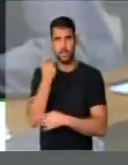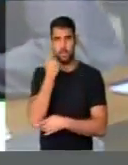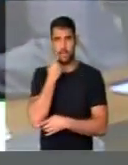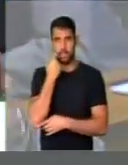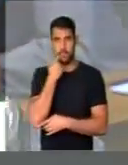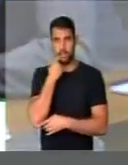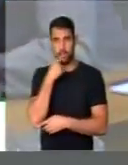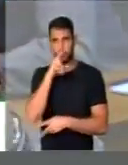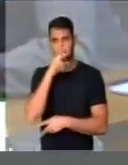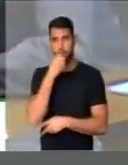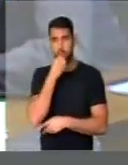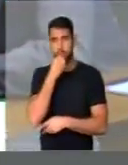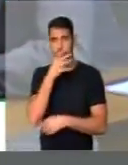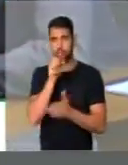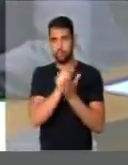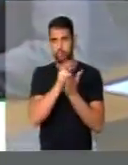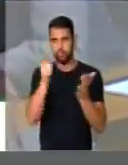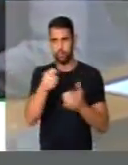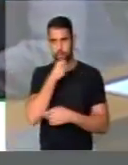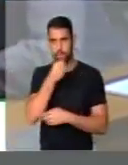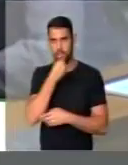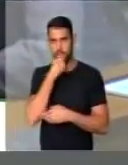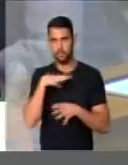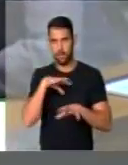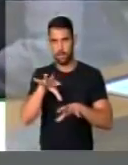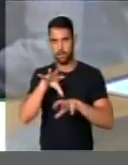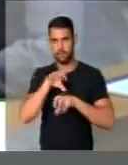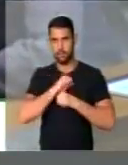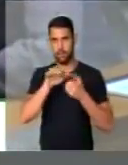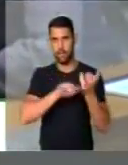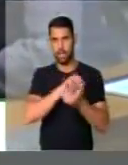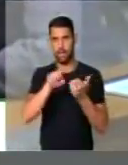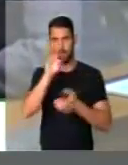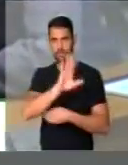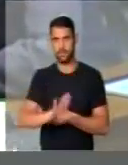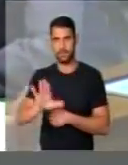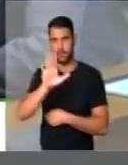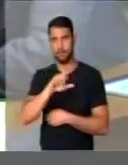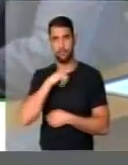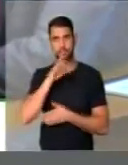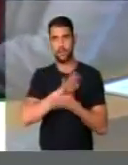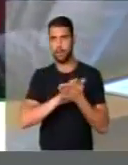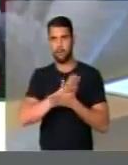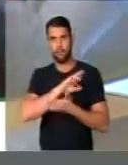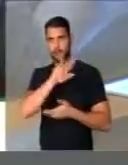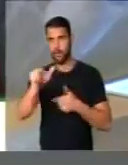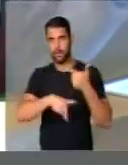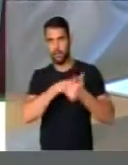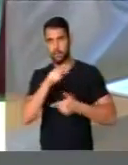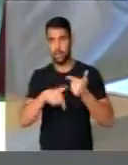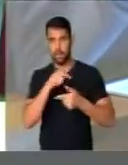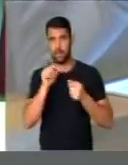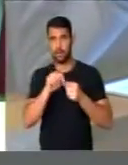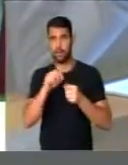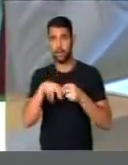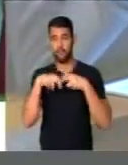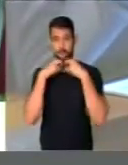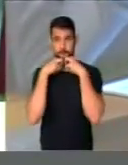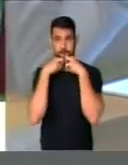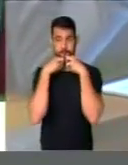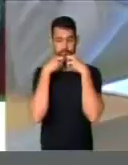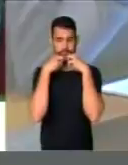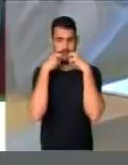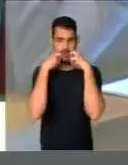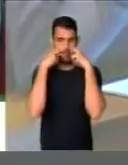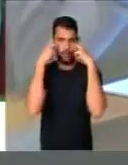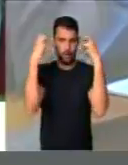sexta-feira, o bom jornalismo aderiu à greve geral. Não foi trabalhar. É